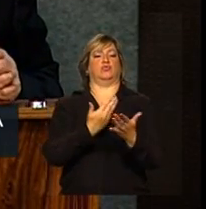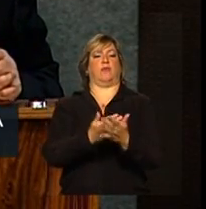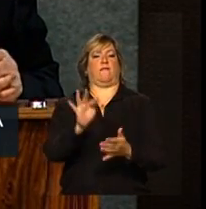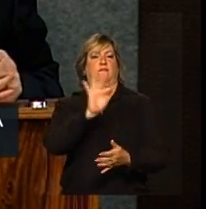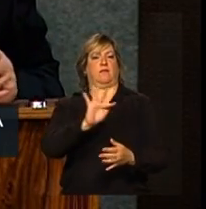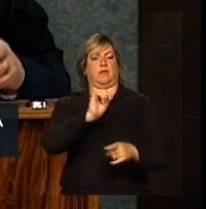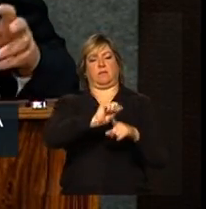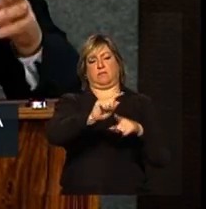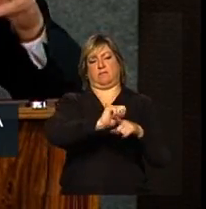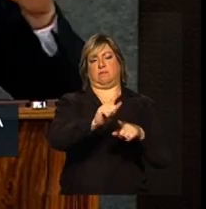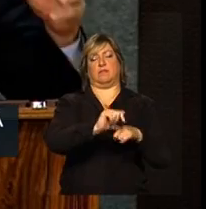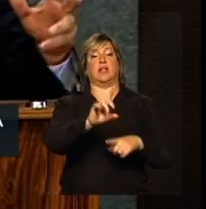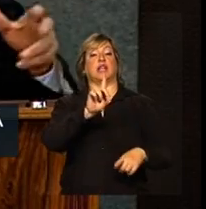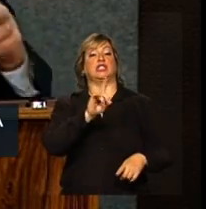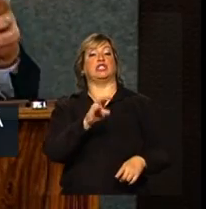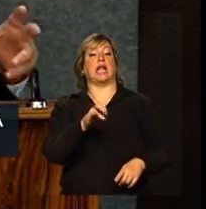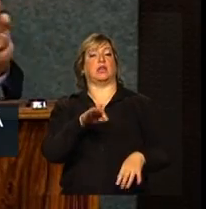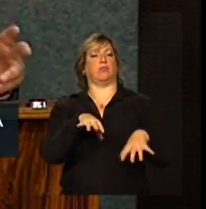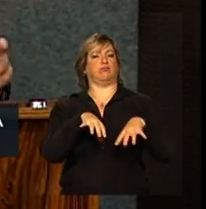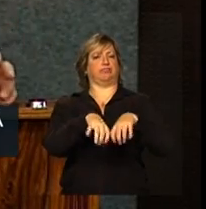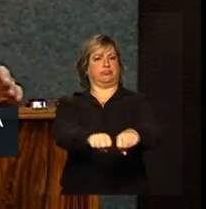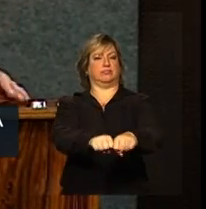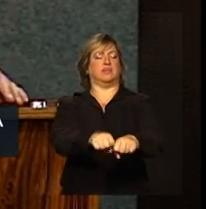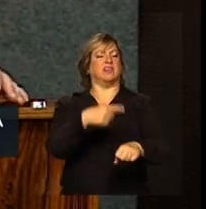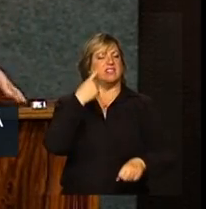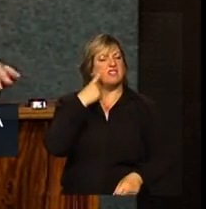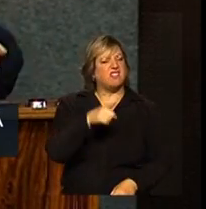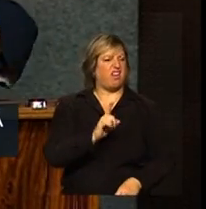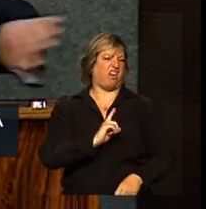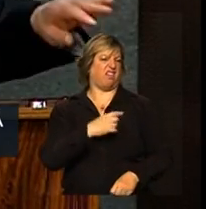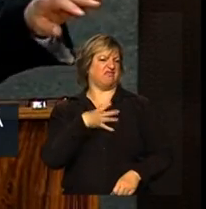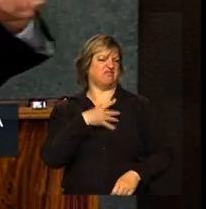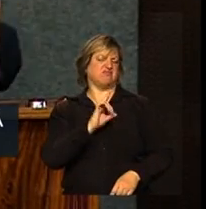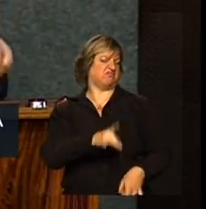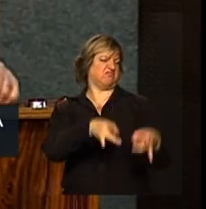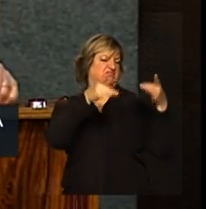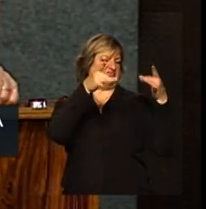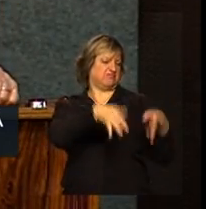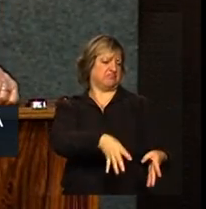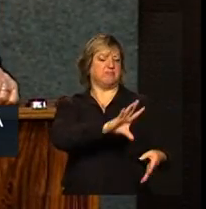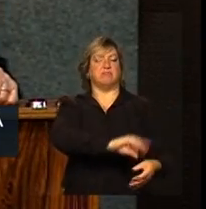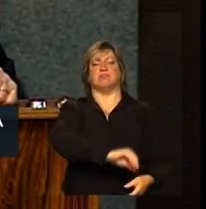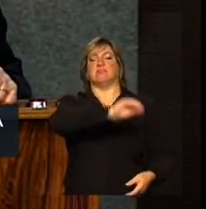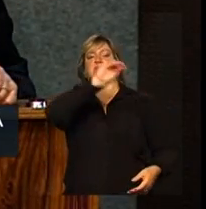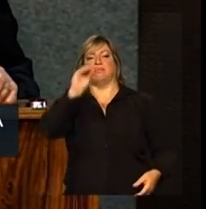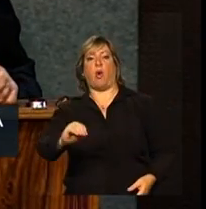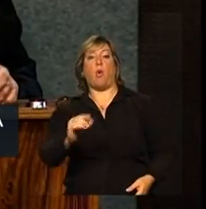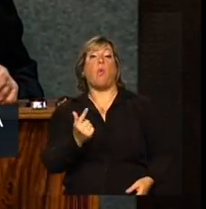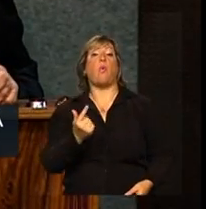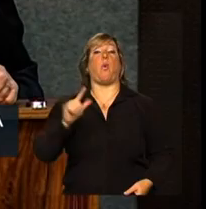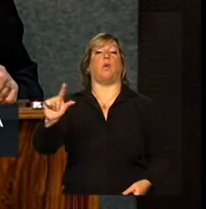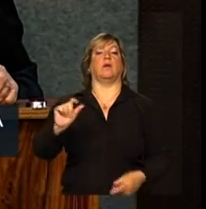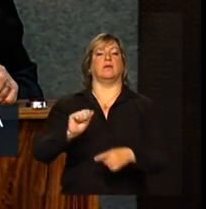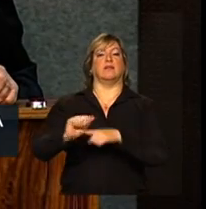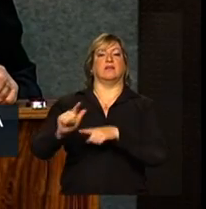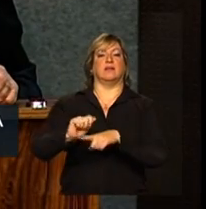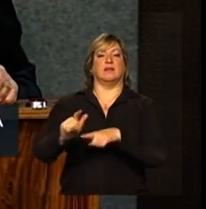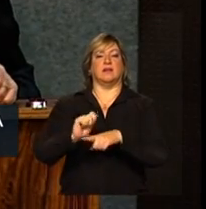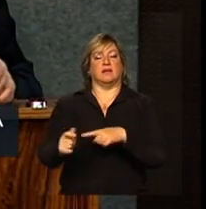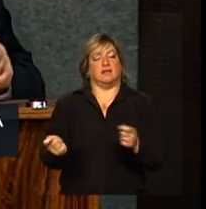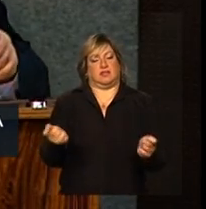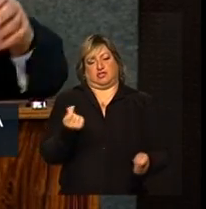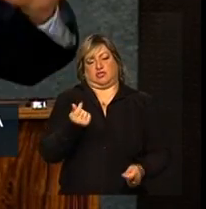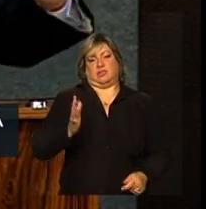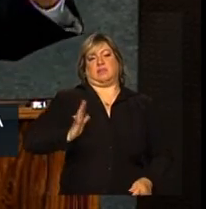direito e lá perceber que olha, não é bem aquilo, coisa e tal, sai no terceiro ano e faz uma